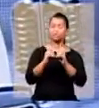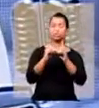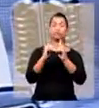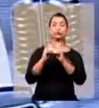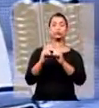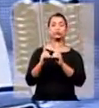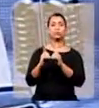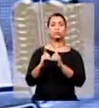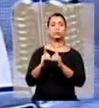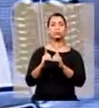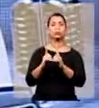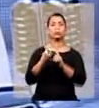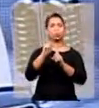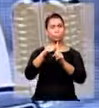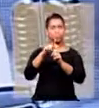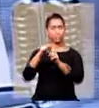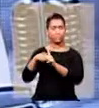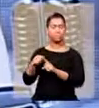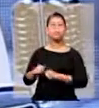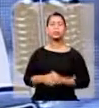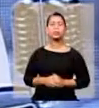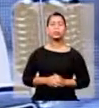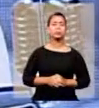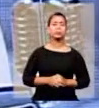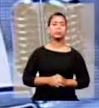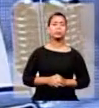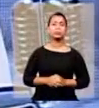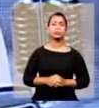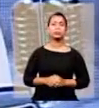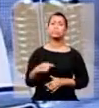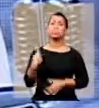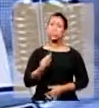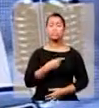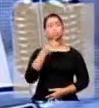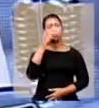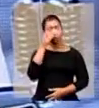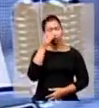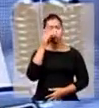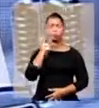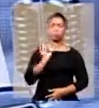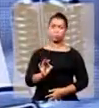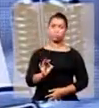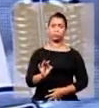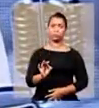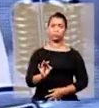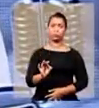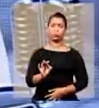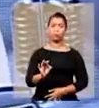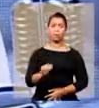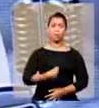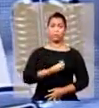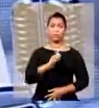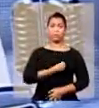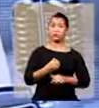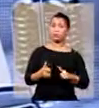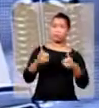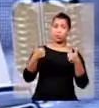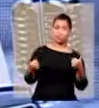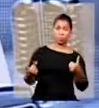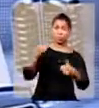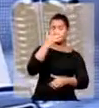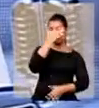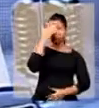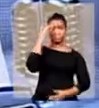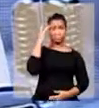Nós observamos mesmo a qualidade de vida que esses usuários têm a partir do momento em que ele é inserido